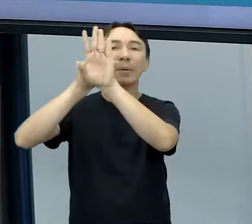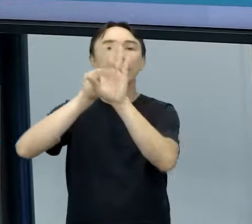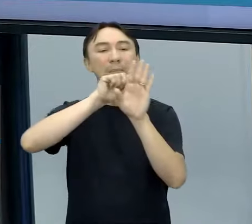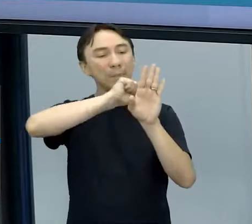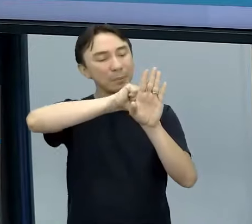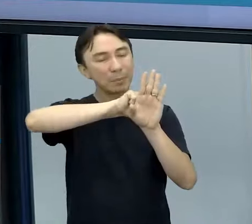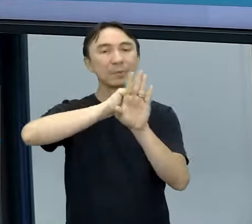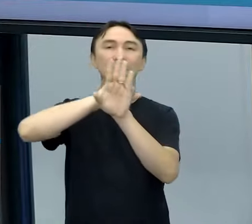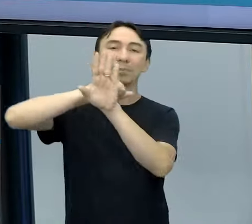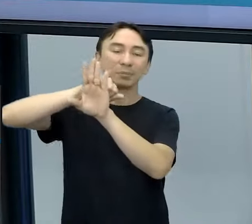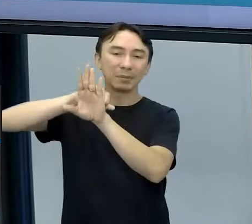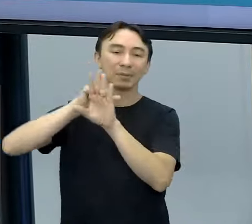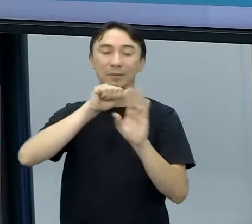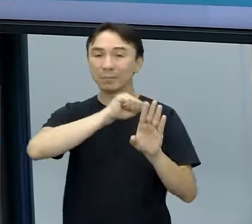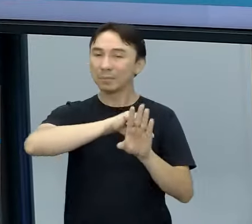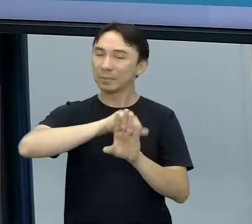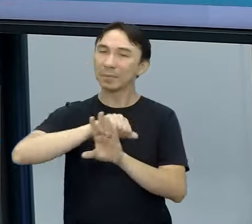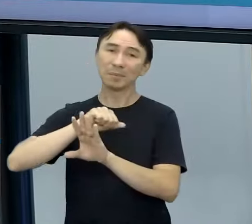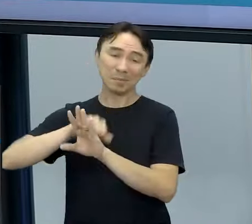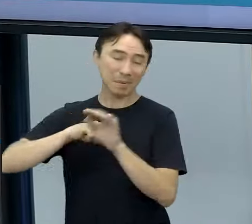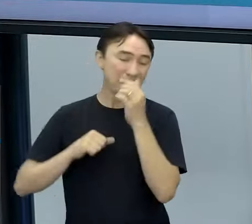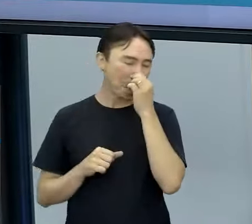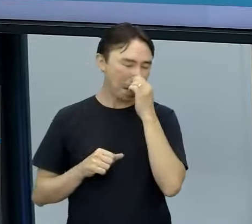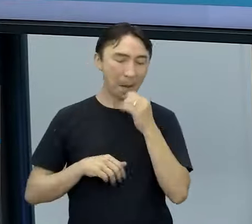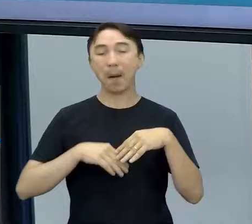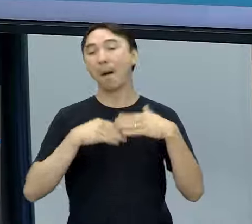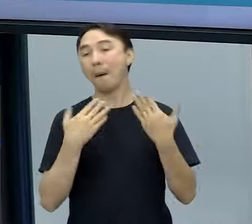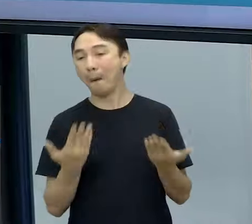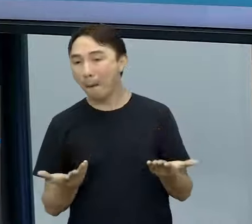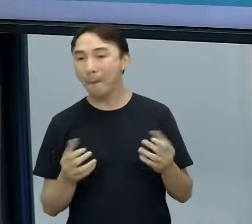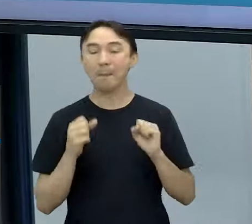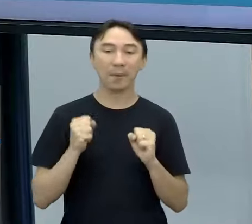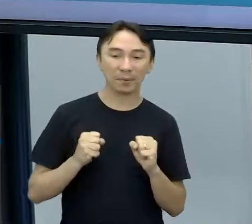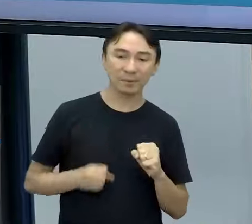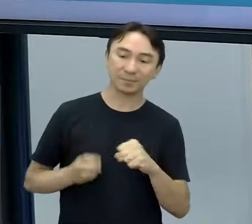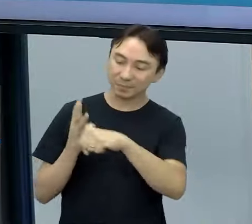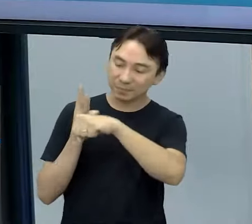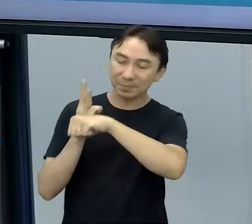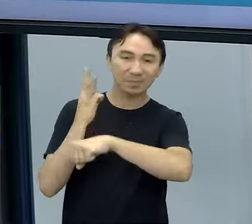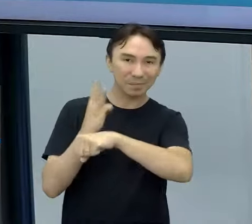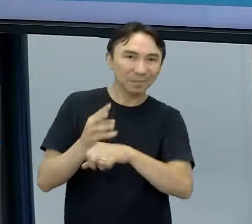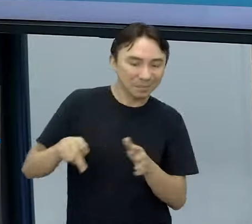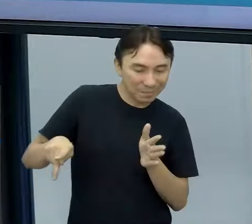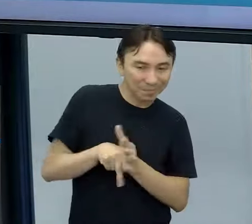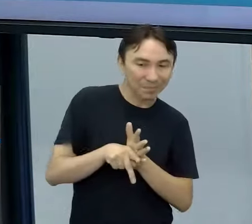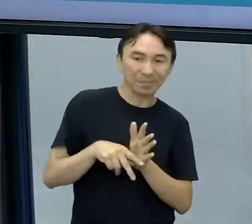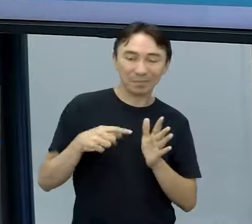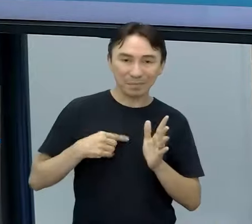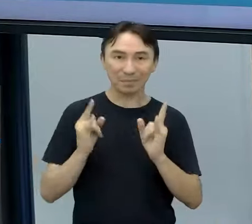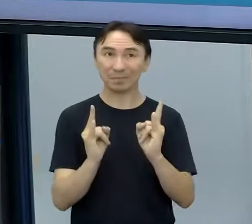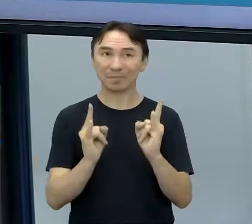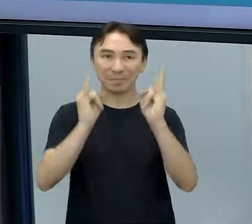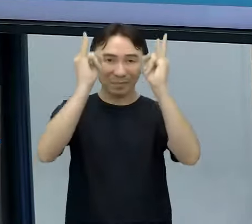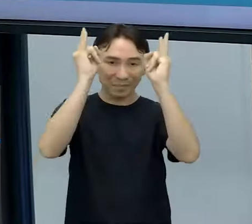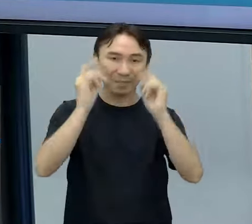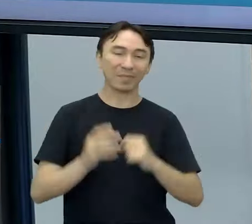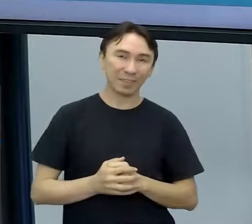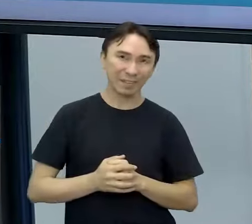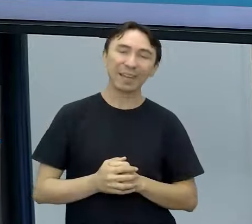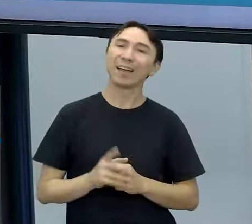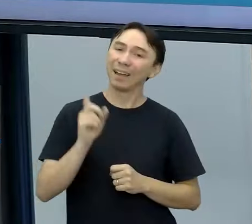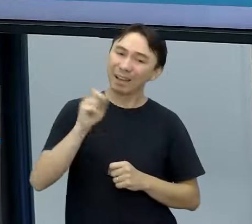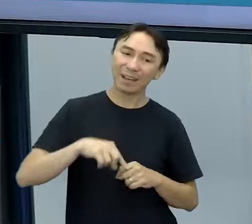prédio. Então, perguntando pra todos os moradores. No individual, que seja pra cada um, pra realmente ter aquela devolutiva. Então, eu tô pensando em fechar um pouco